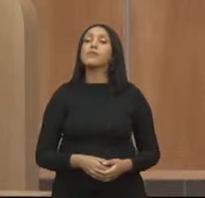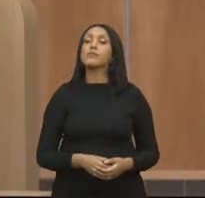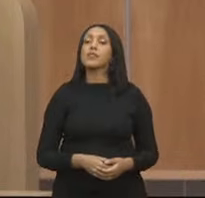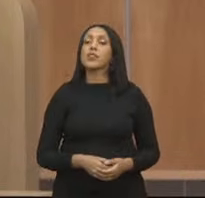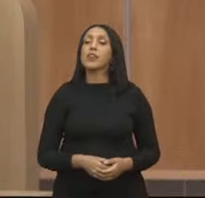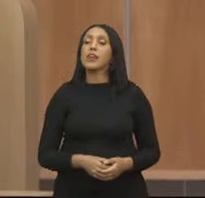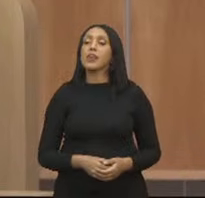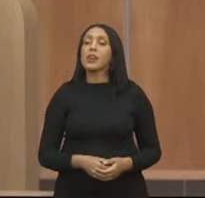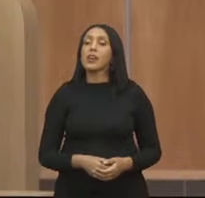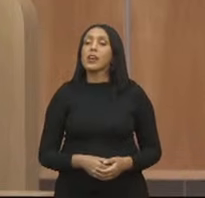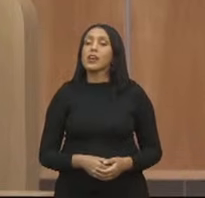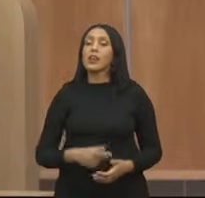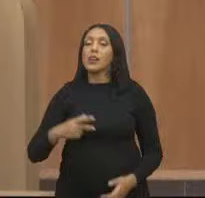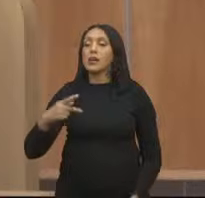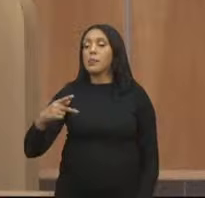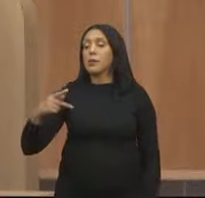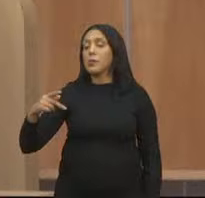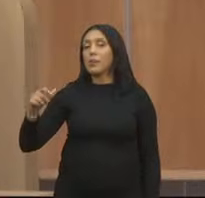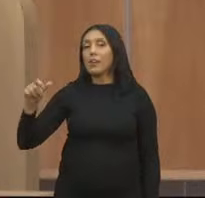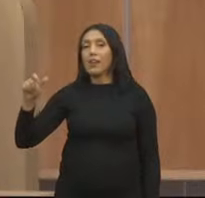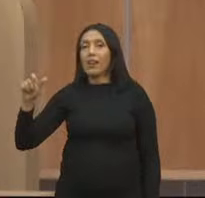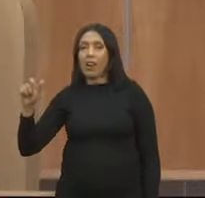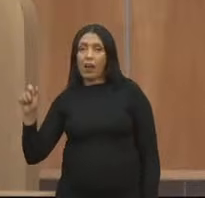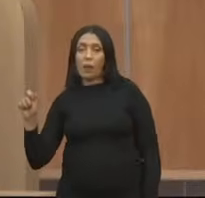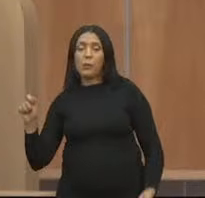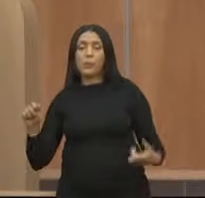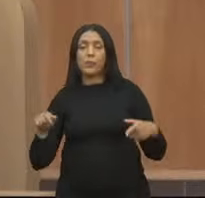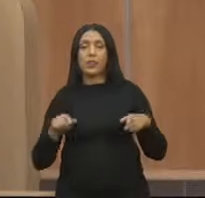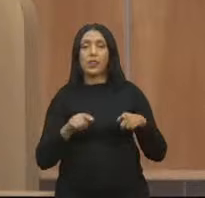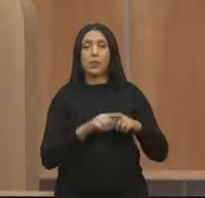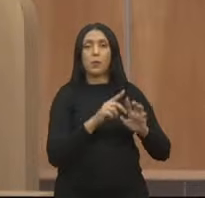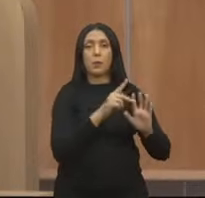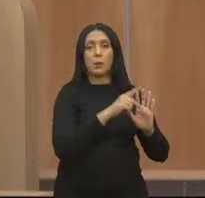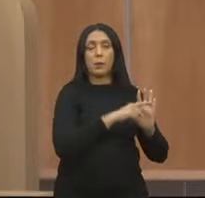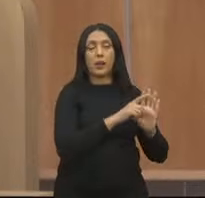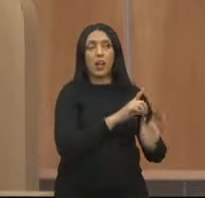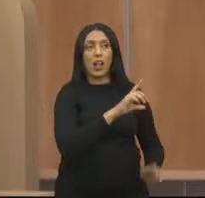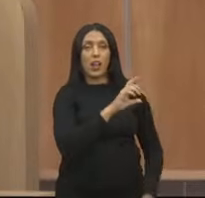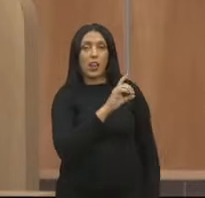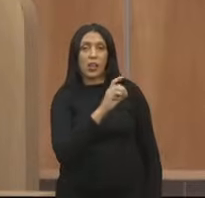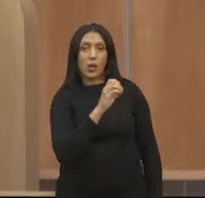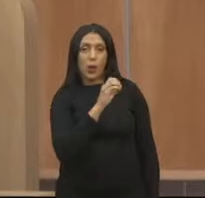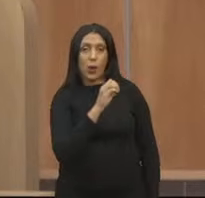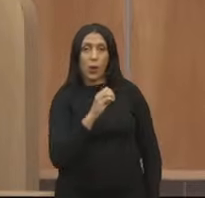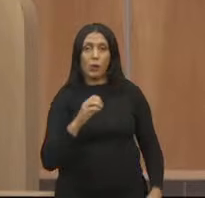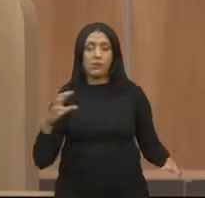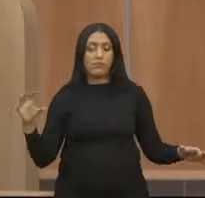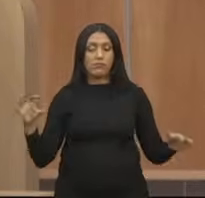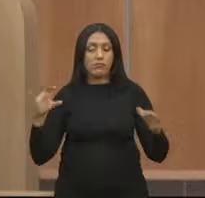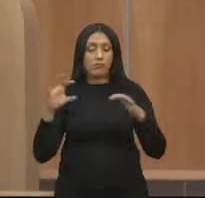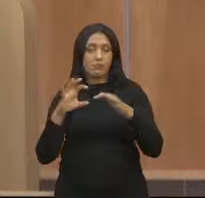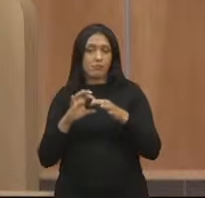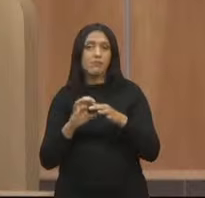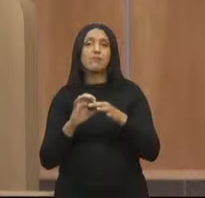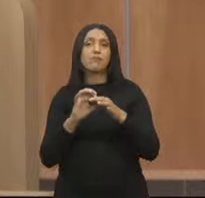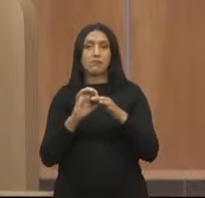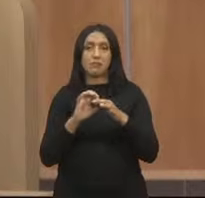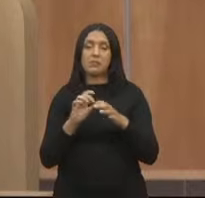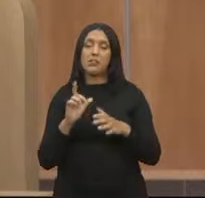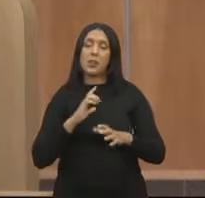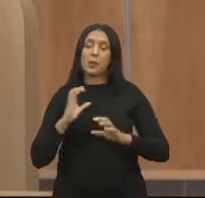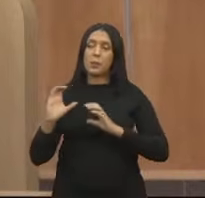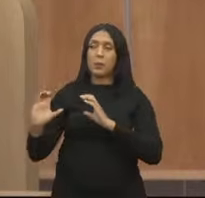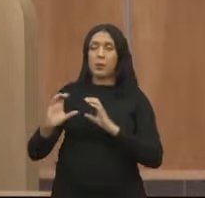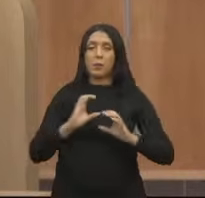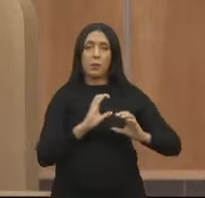uma certa sintonia, elas precisam ter essa sintonia. E eu quero fazer algumas considerações. Já externei em